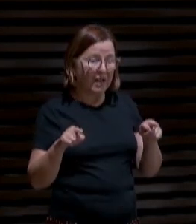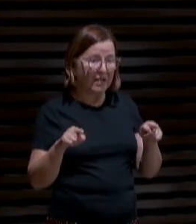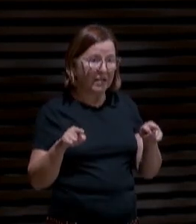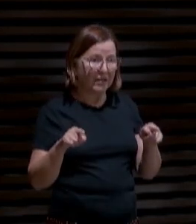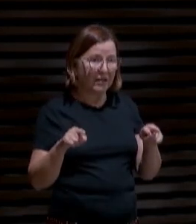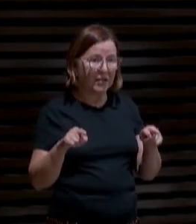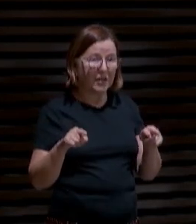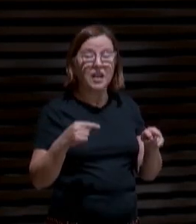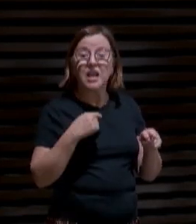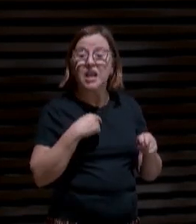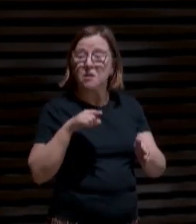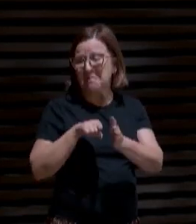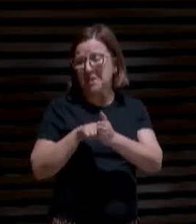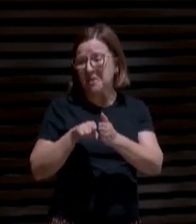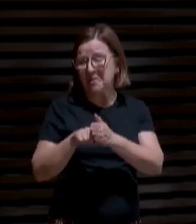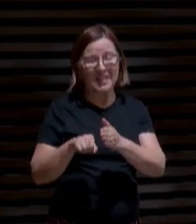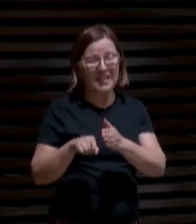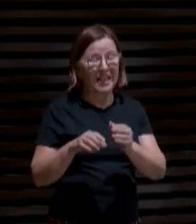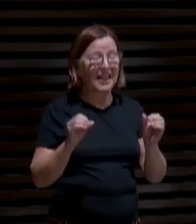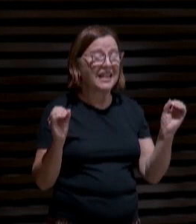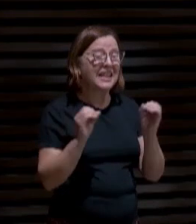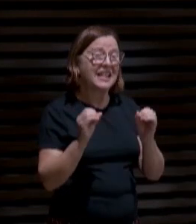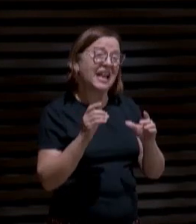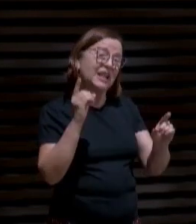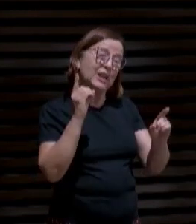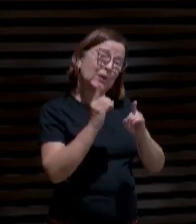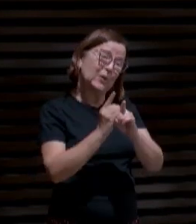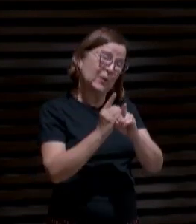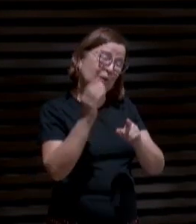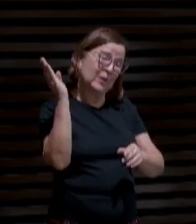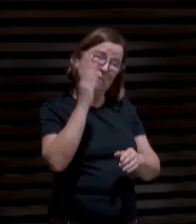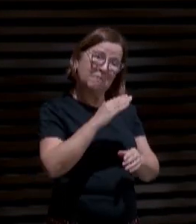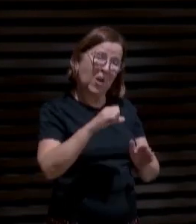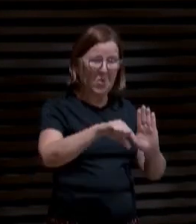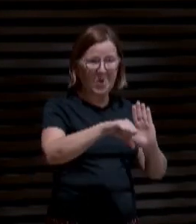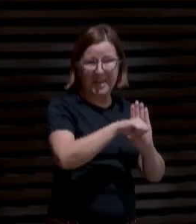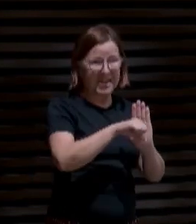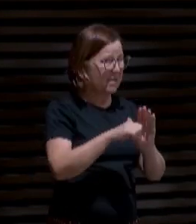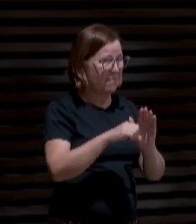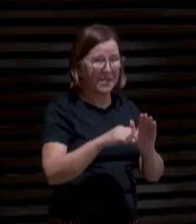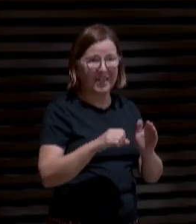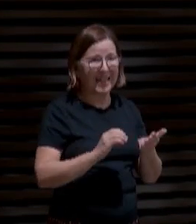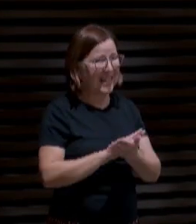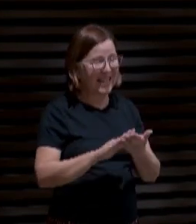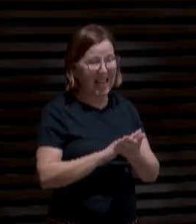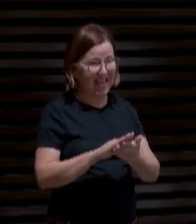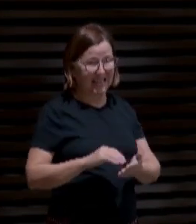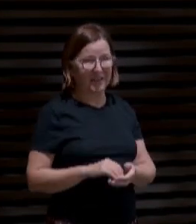vossa presença, nada verifiquei contra ele dos crimes de que o acusais. Verso